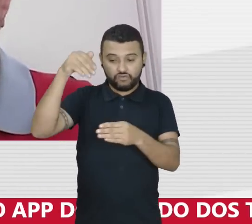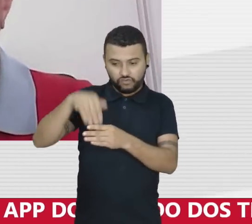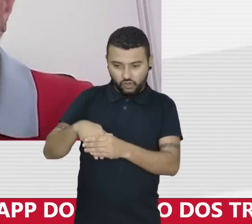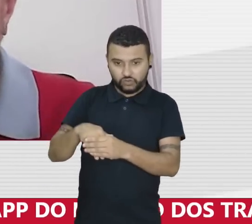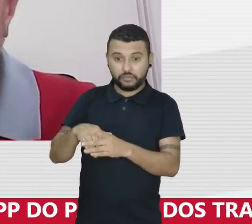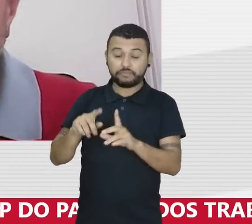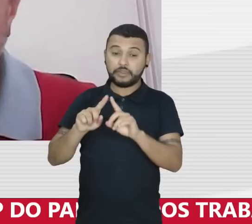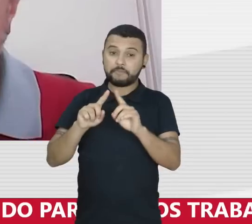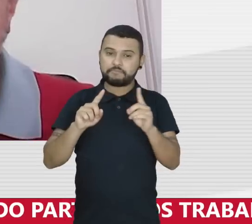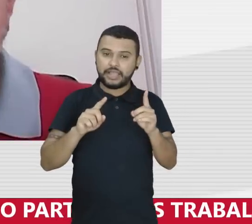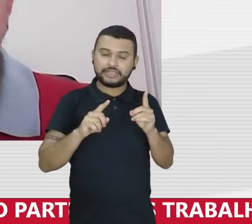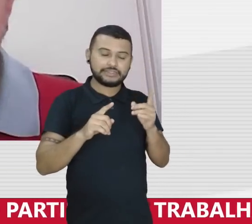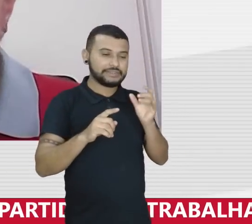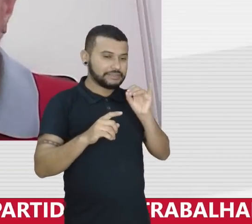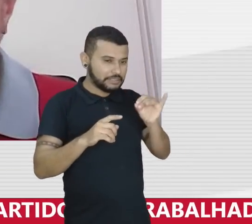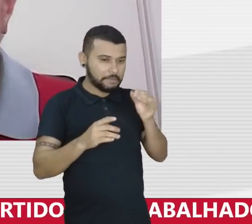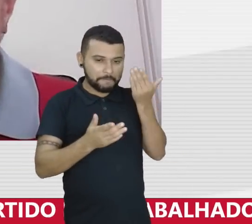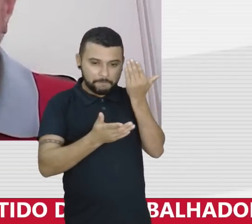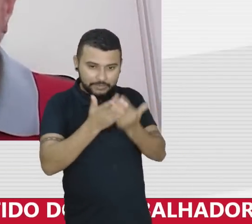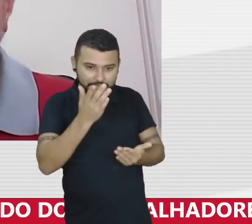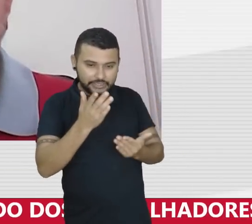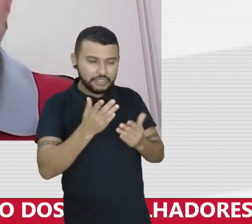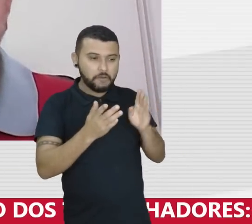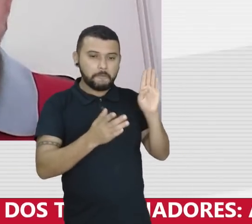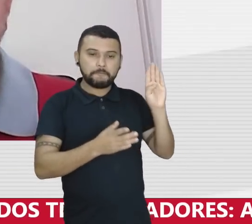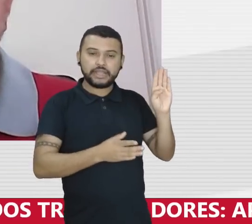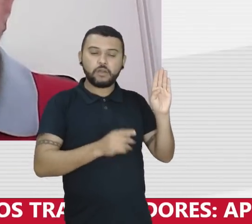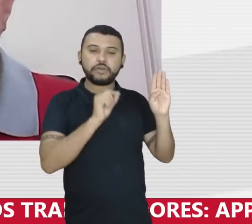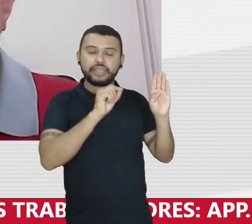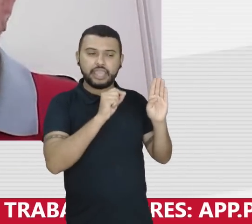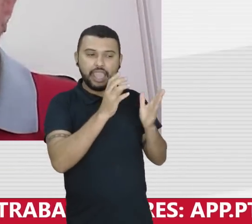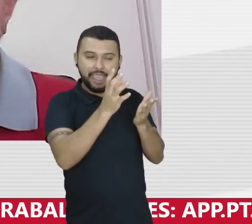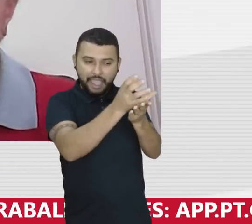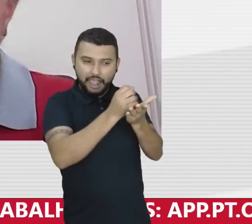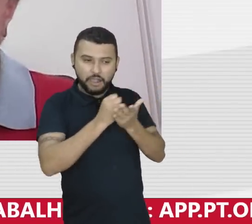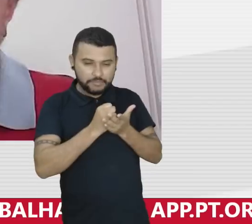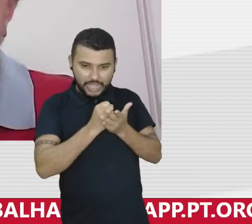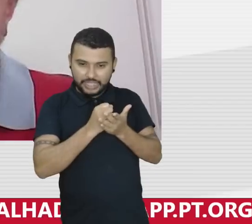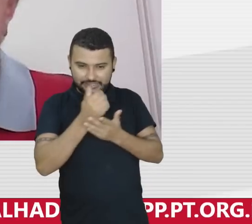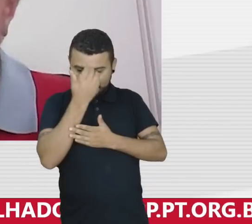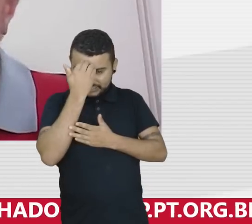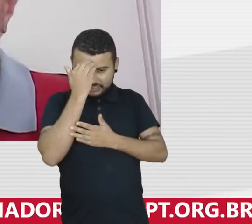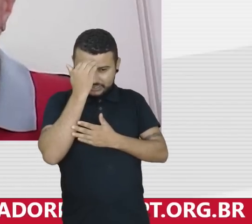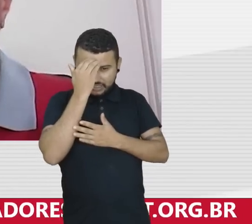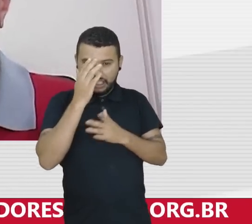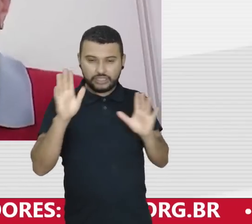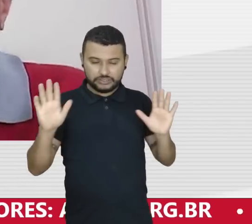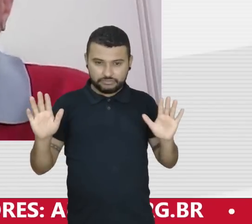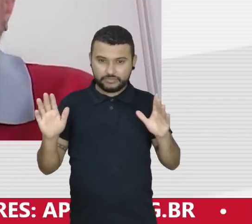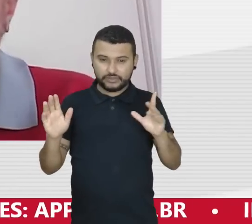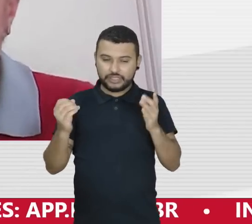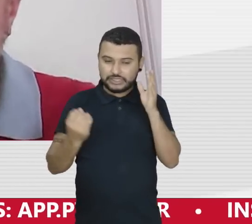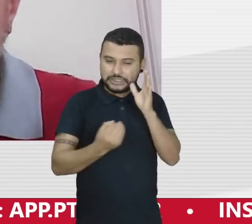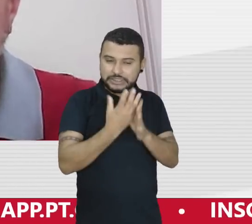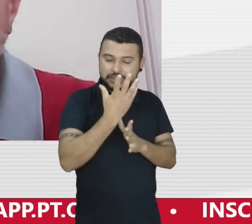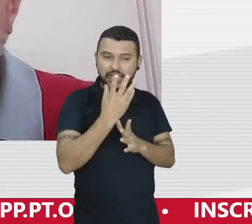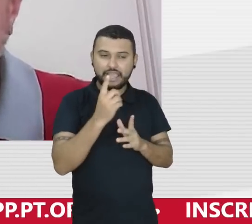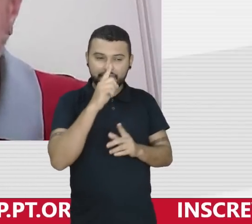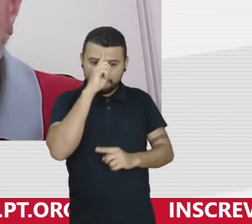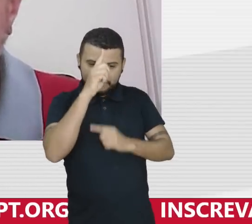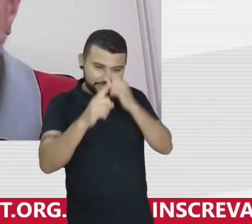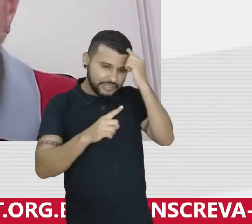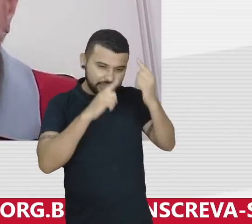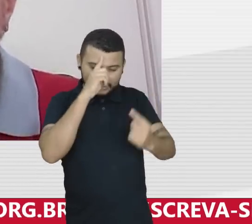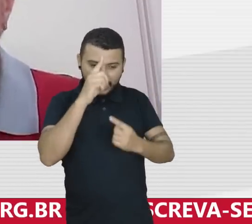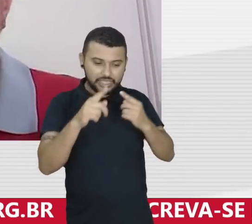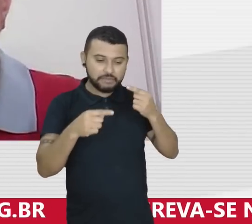ele não abandona o plano B, que é um plano de criação de uma situação política